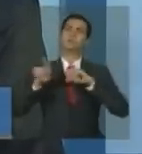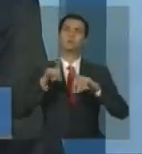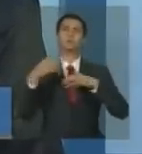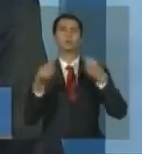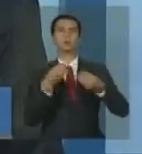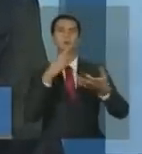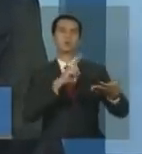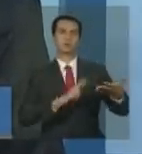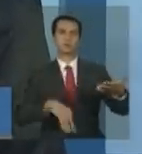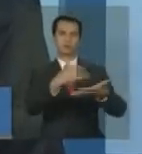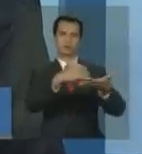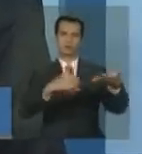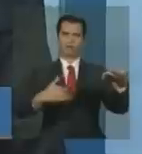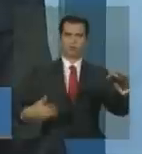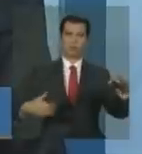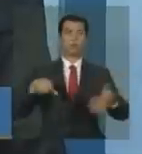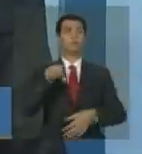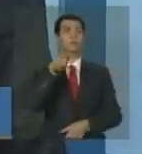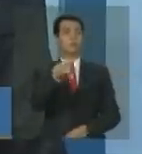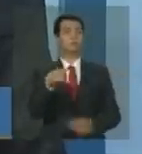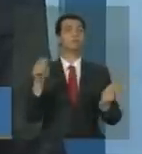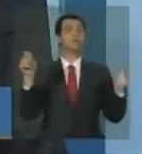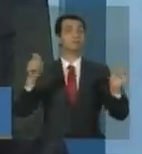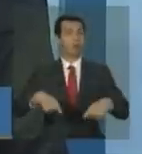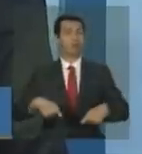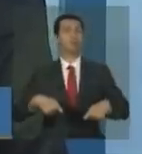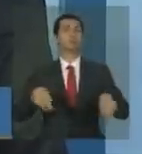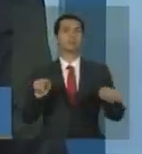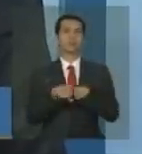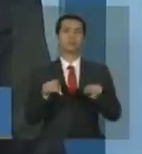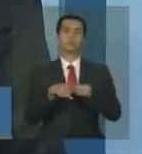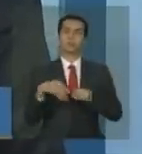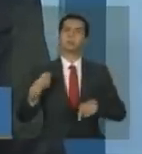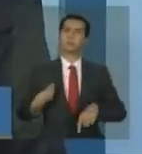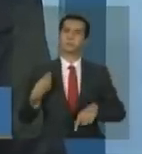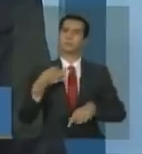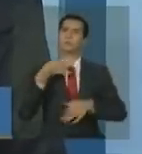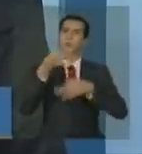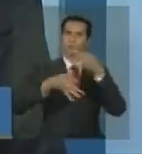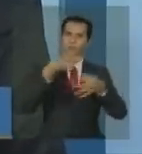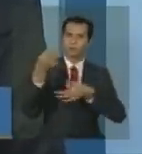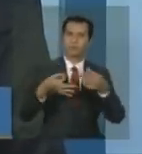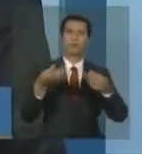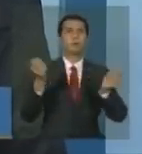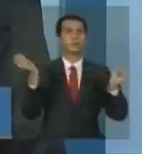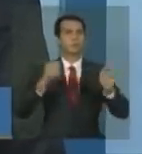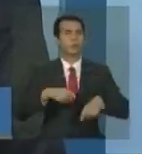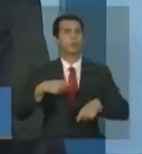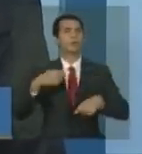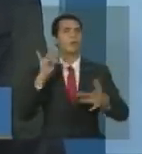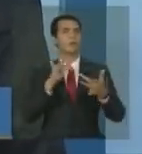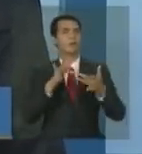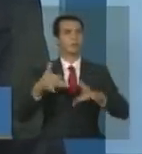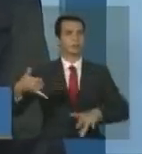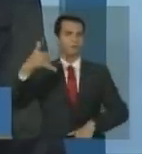questionários a serem respondidos. Você que nos assiste pode participar pelo telefone